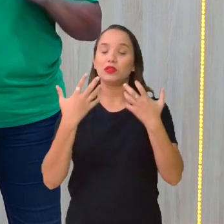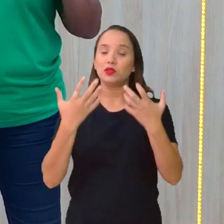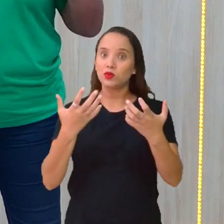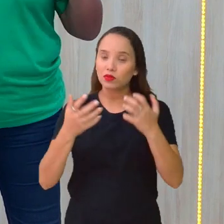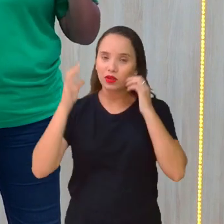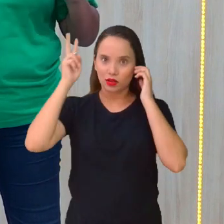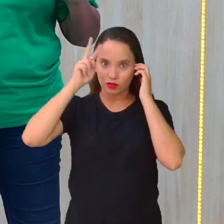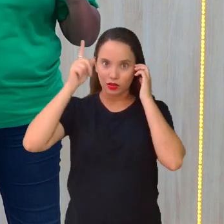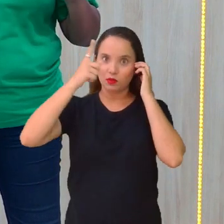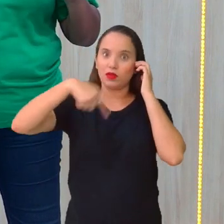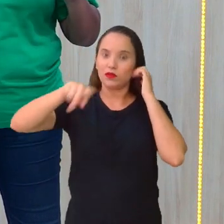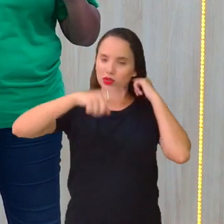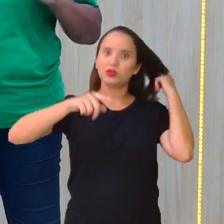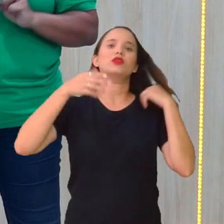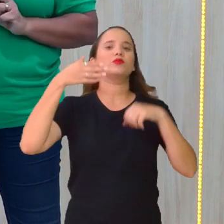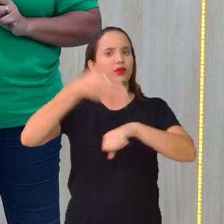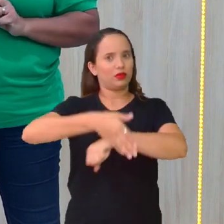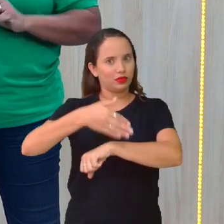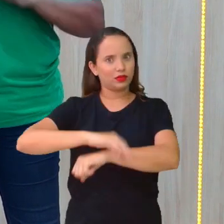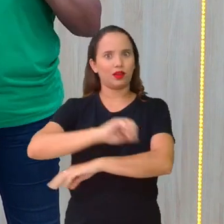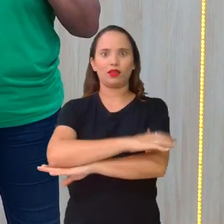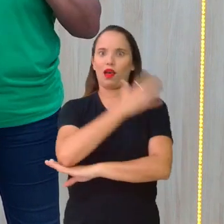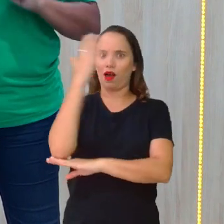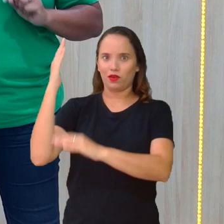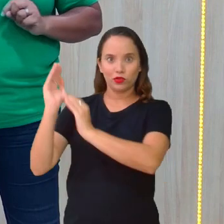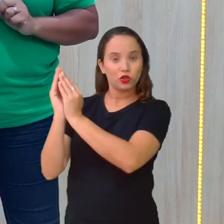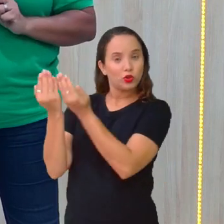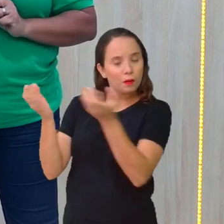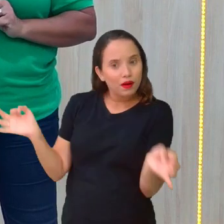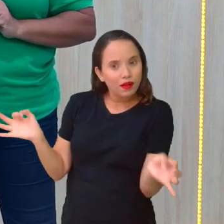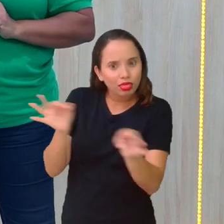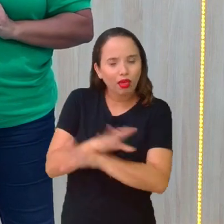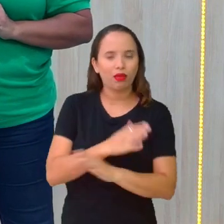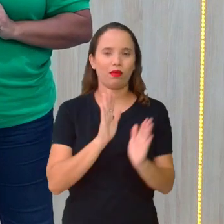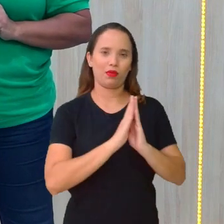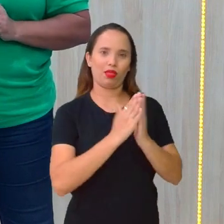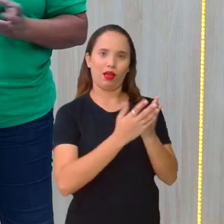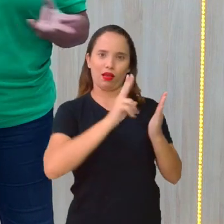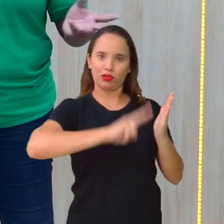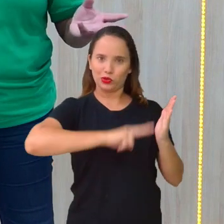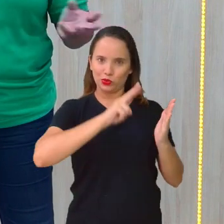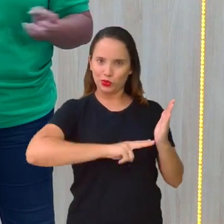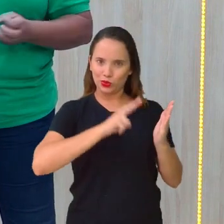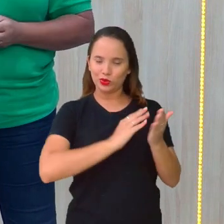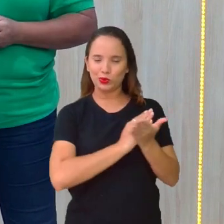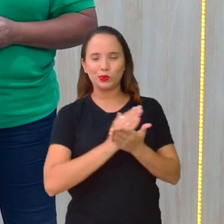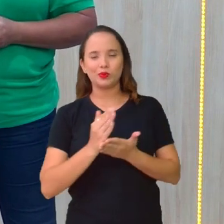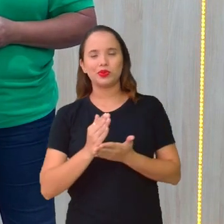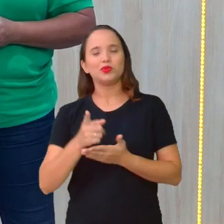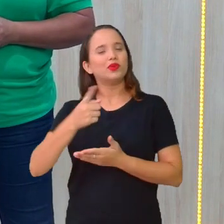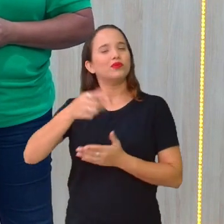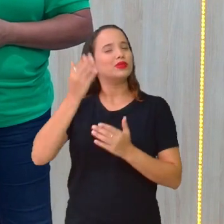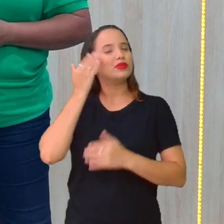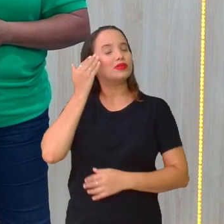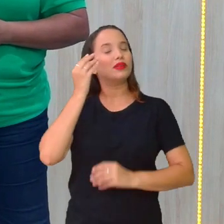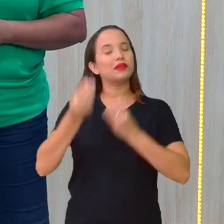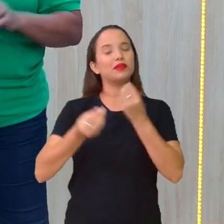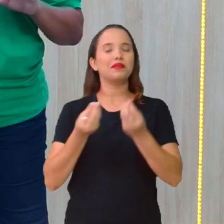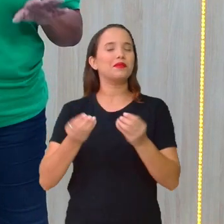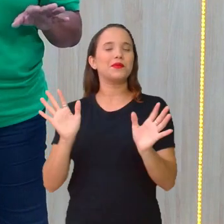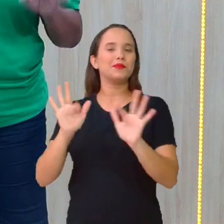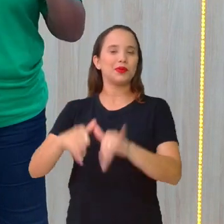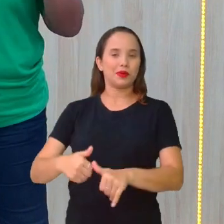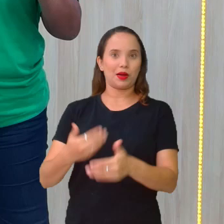lembrar que vocês devem acessar a aula de livro para terminar a historinha que a gente começou e vocês verem aí como é que foi que terminou